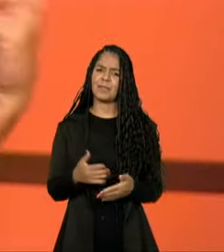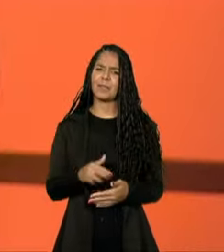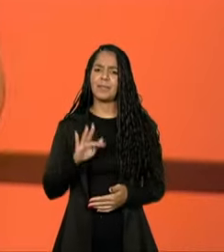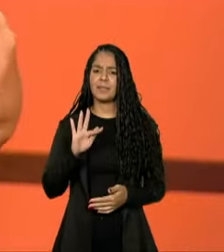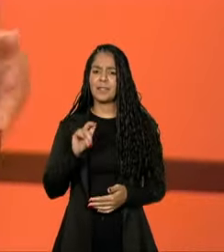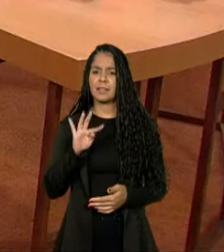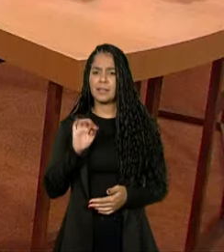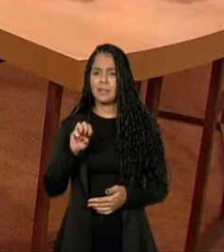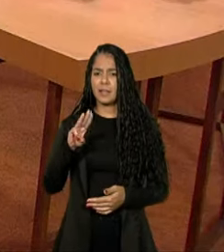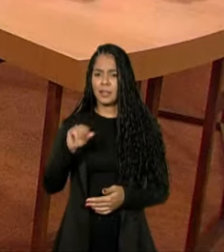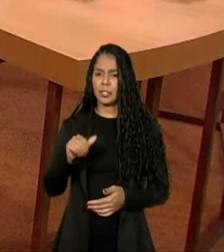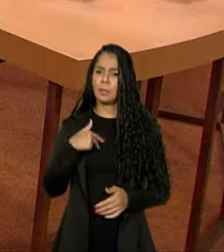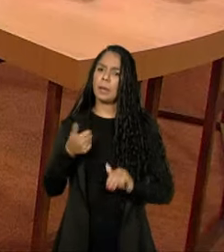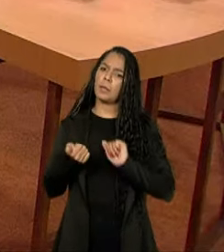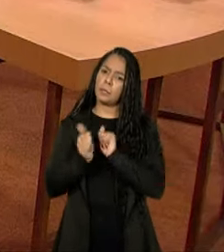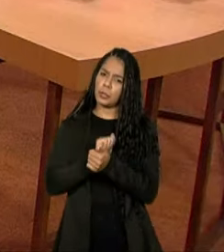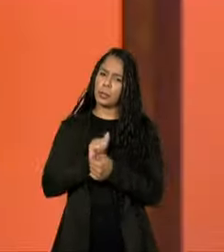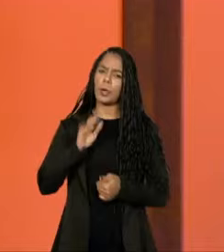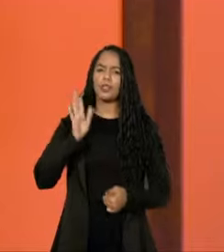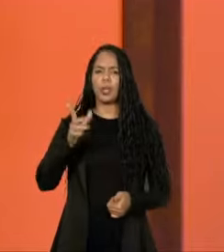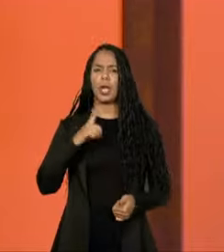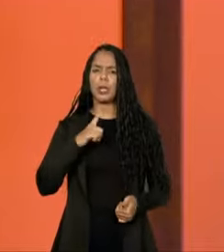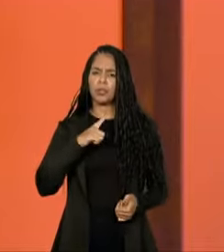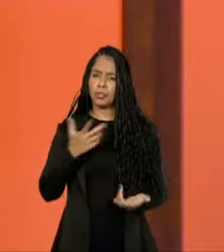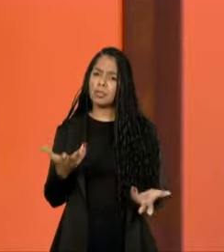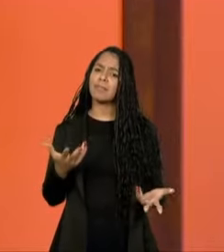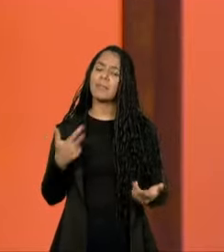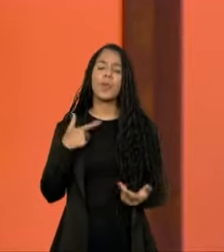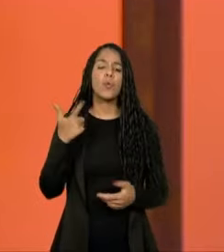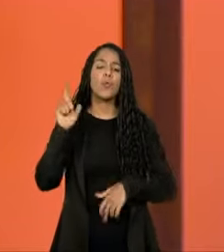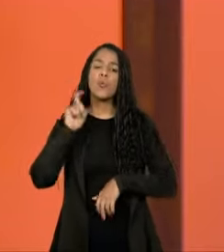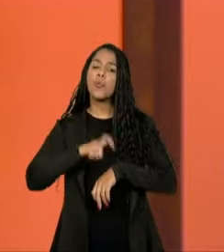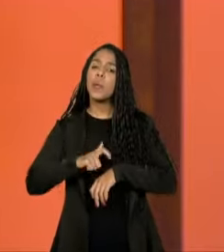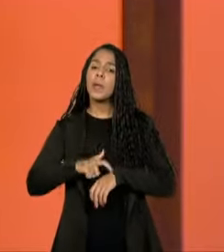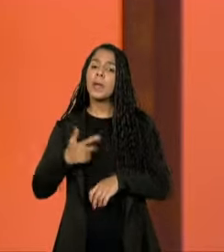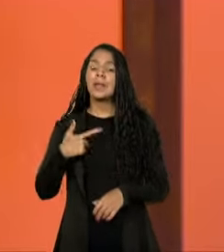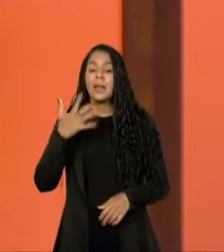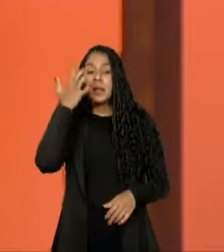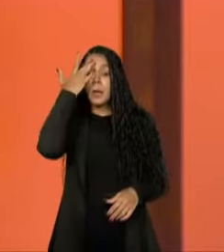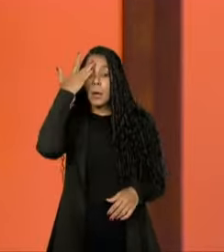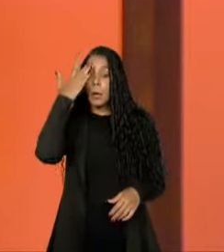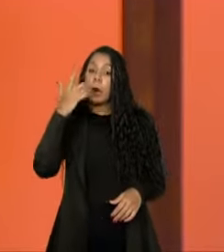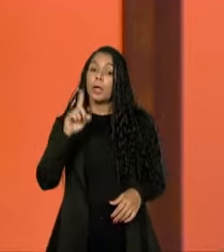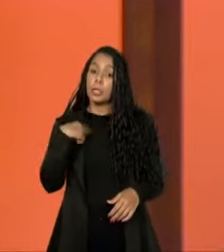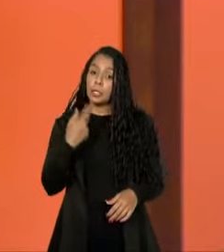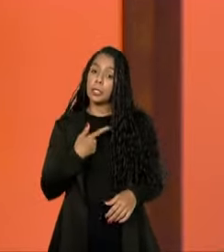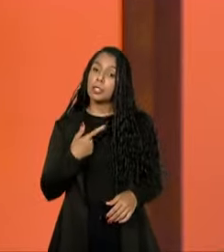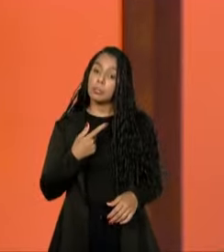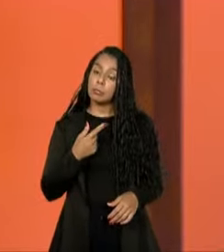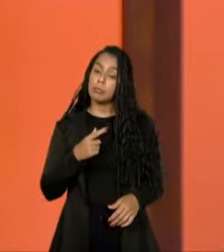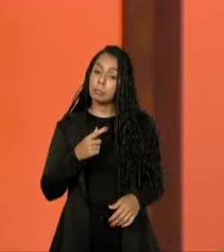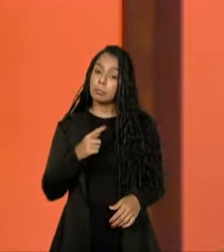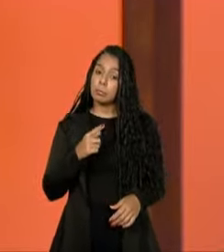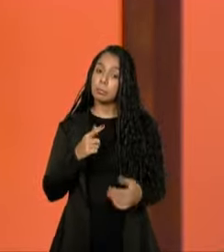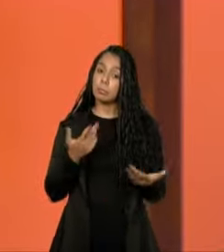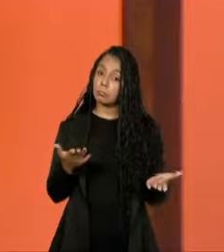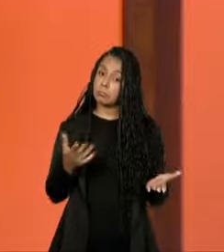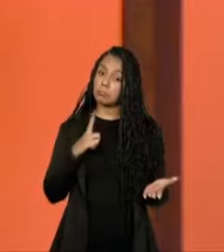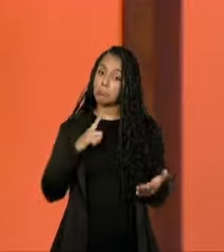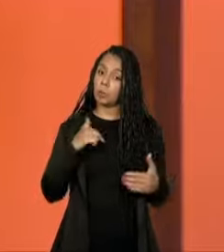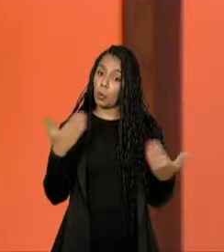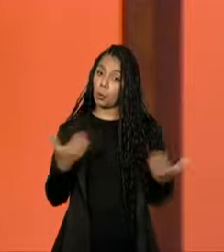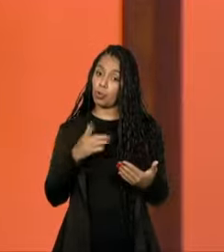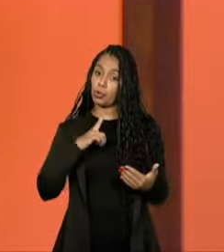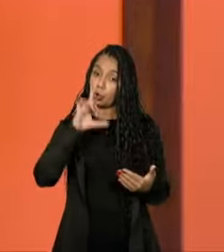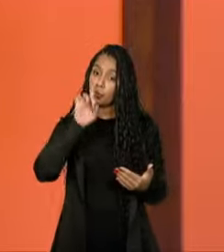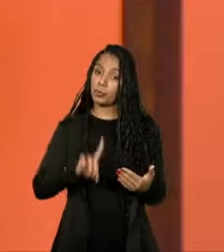Fátima, quando foi pro esporte, já tinha um, né? Já era um outro momento. E eu acho assim, a gente pode se dar o direito, até então, né? Agora